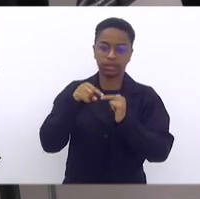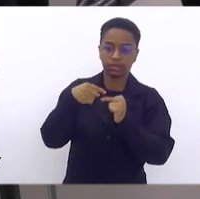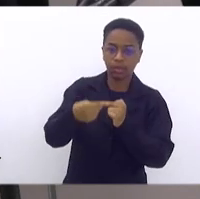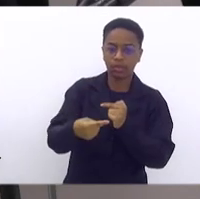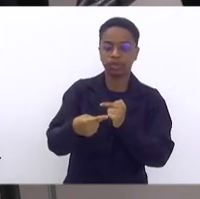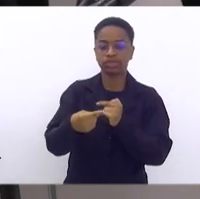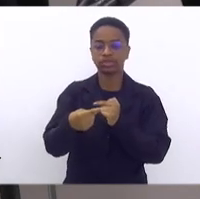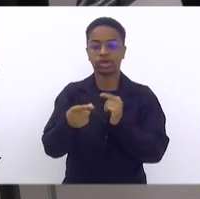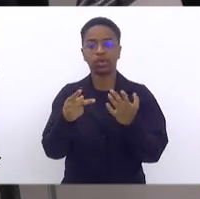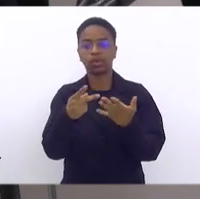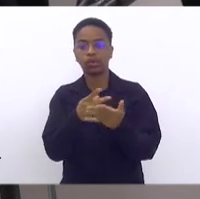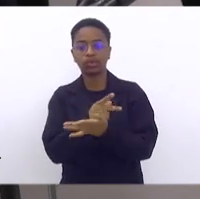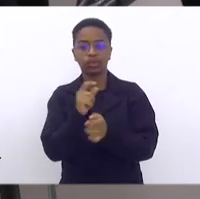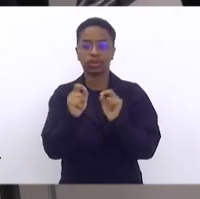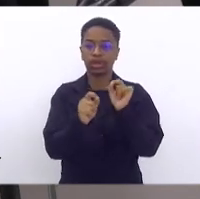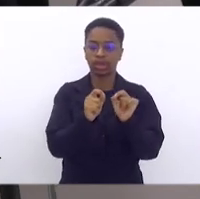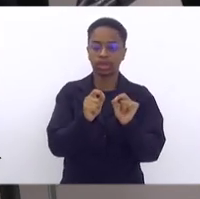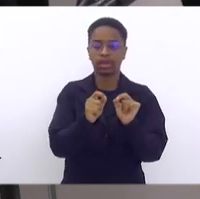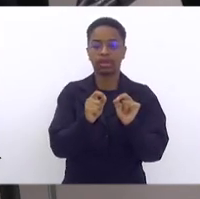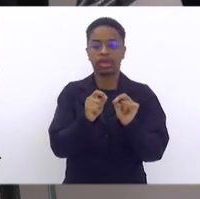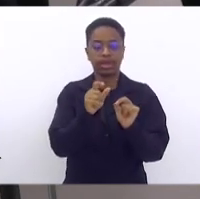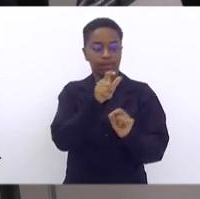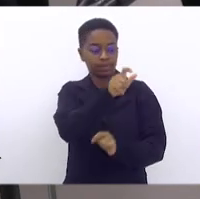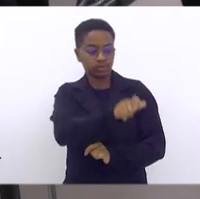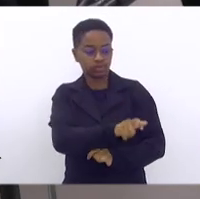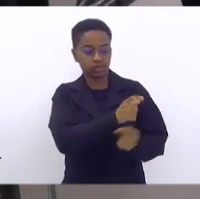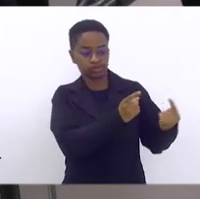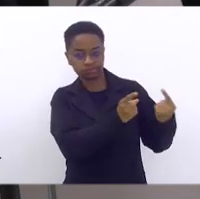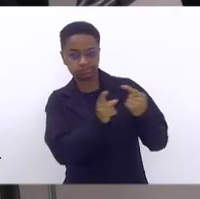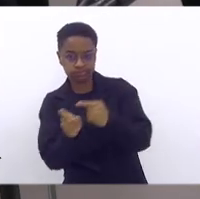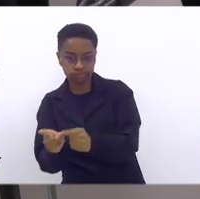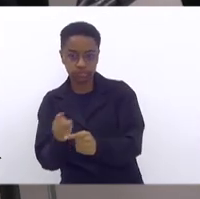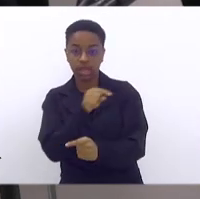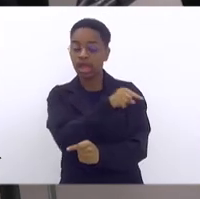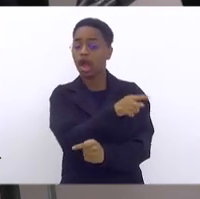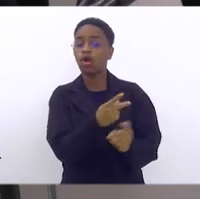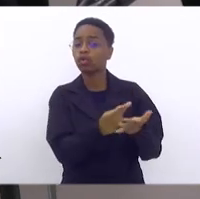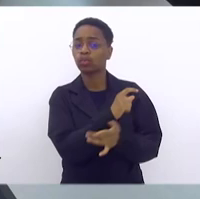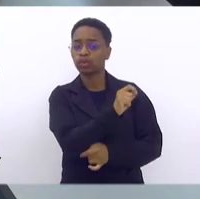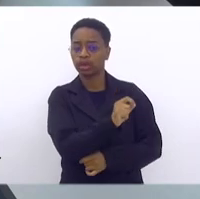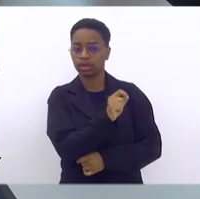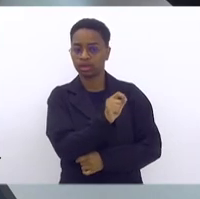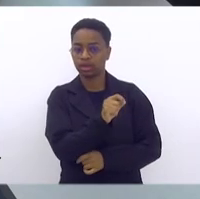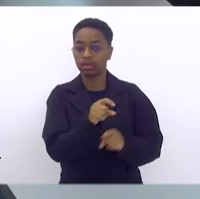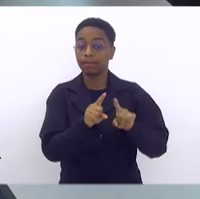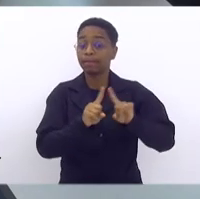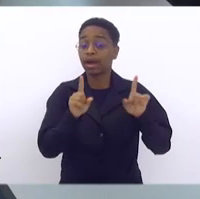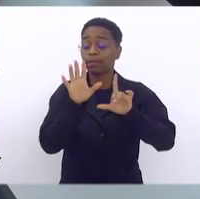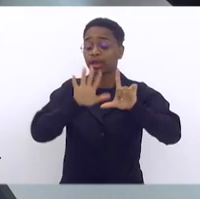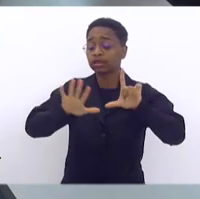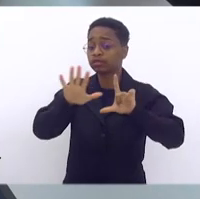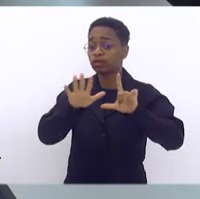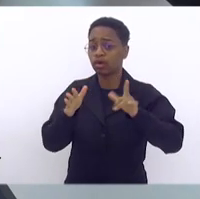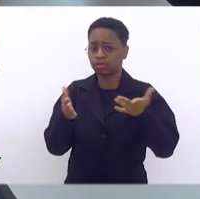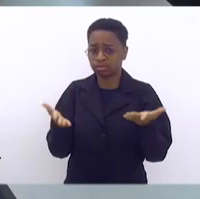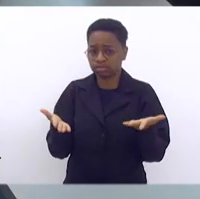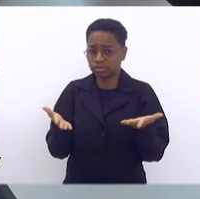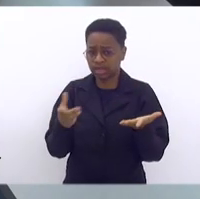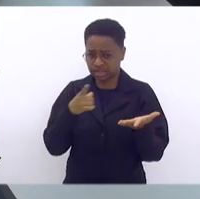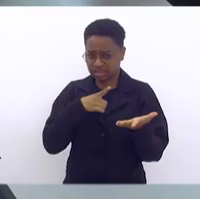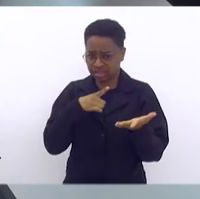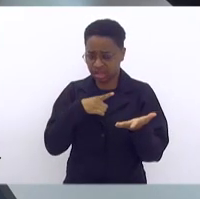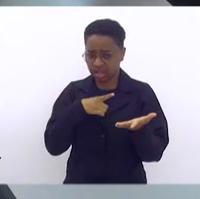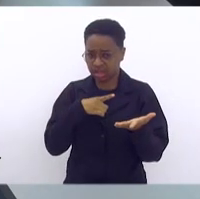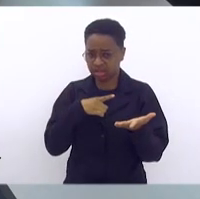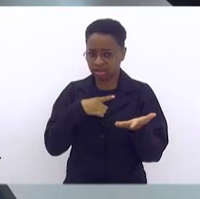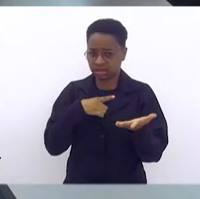individualmente essa sanção àquele que fez o ato de violência. Mas e a plataforma? Ela teve algum